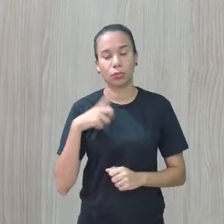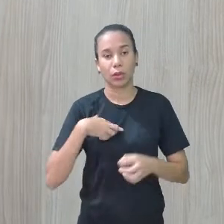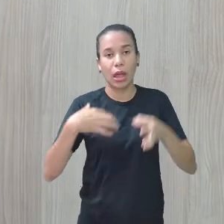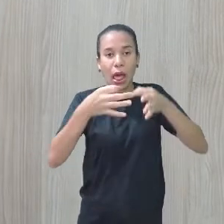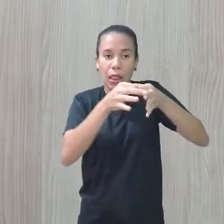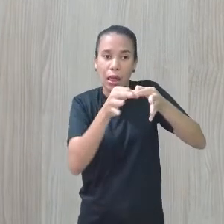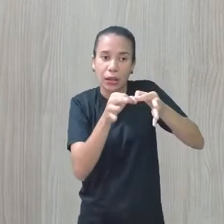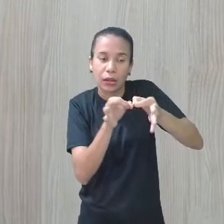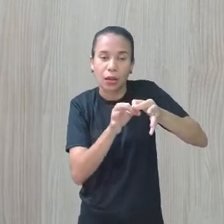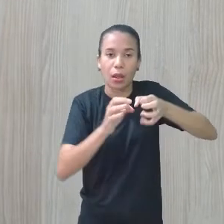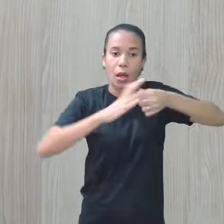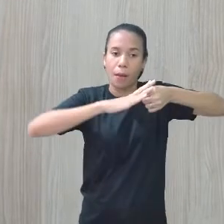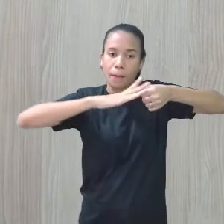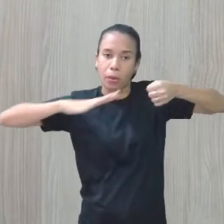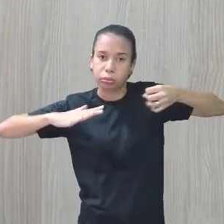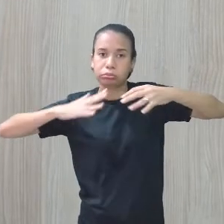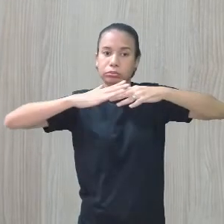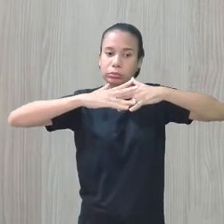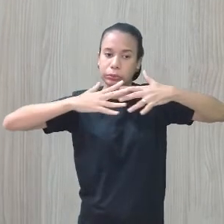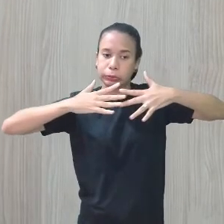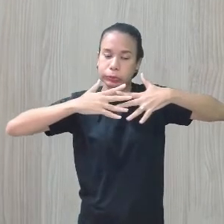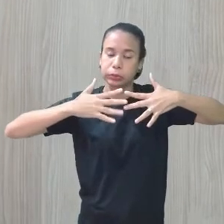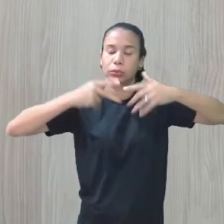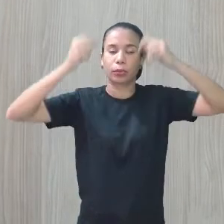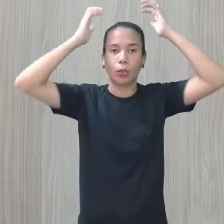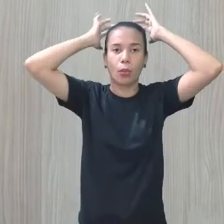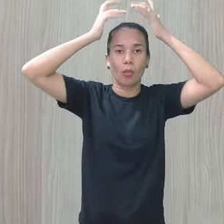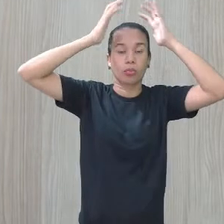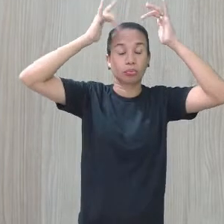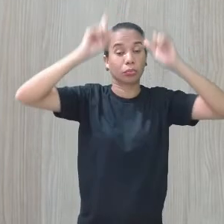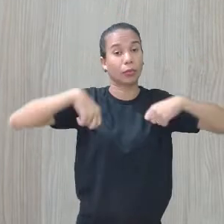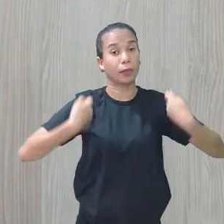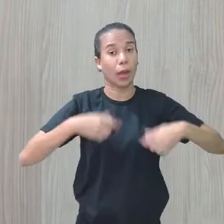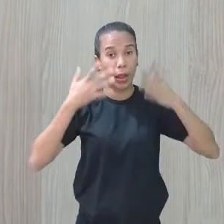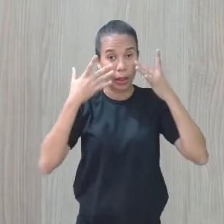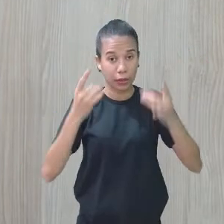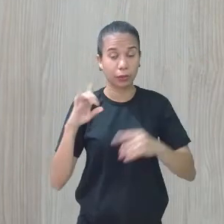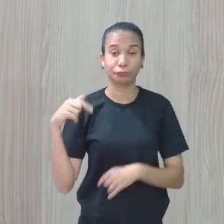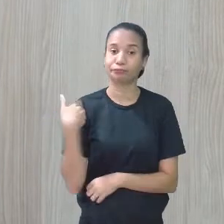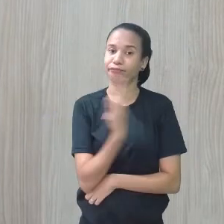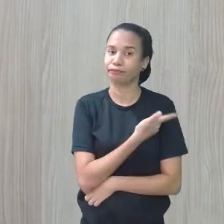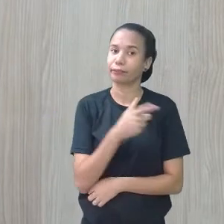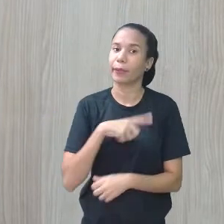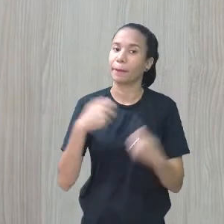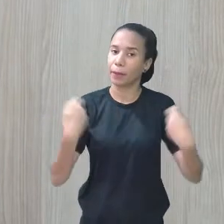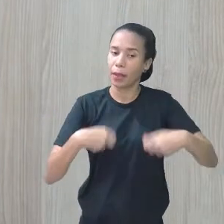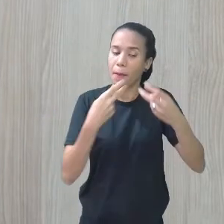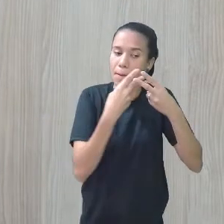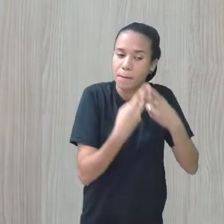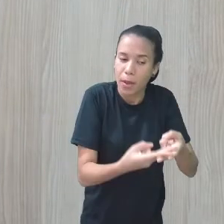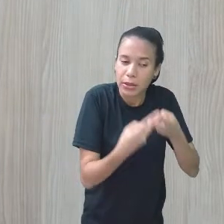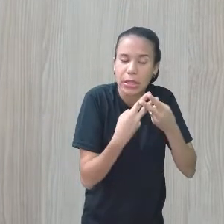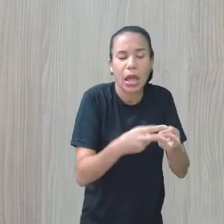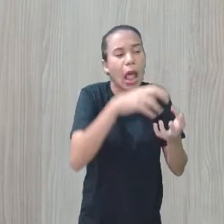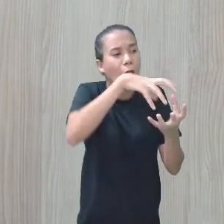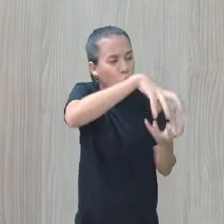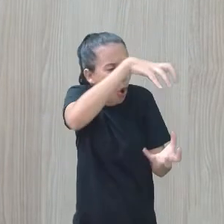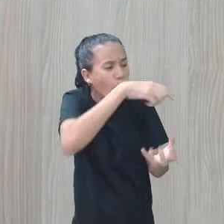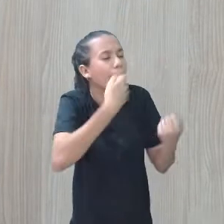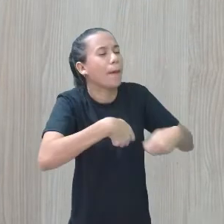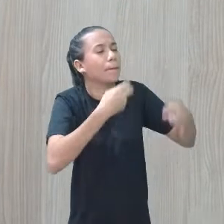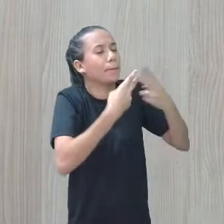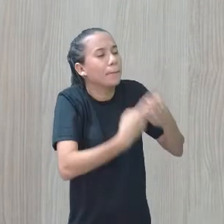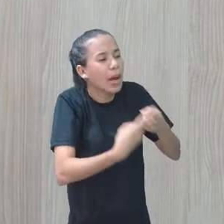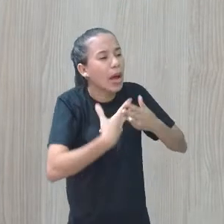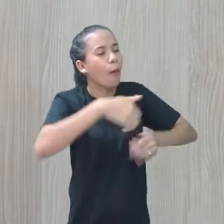das células e que eu vou dar um alerta bem interessante para a gente ter paciência com os nossos idosos,